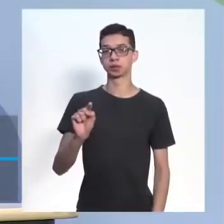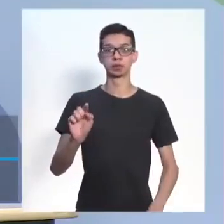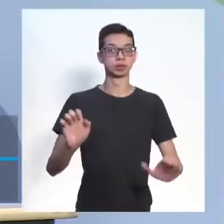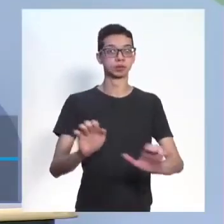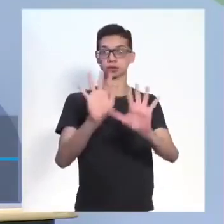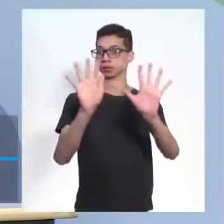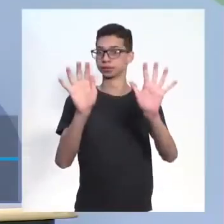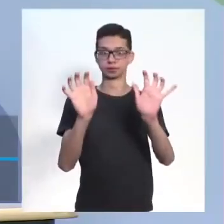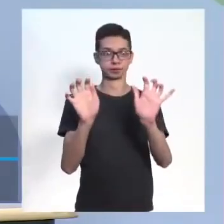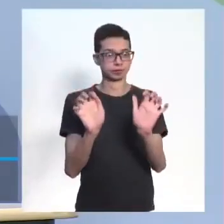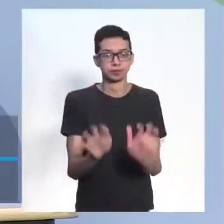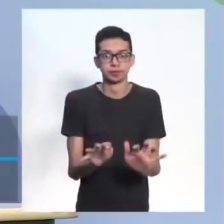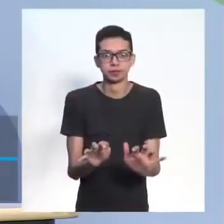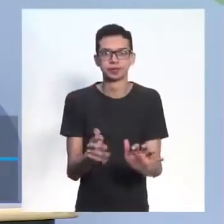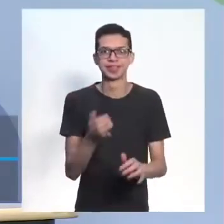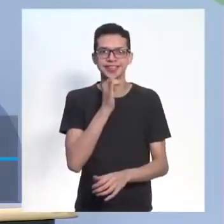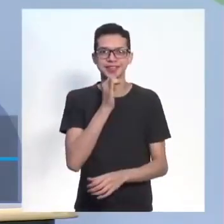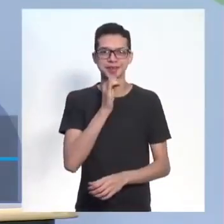eu não sei se é.